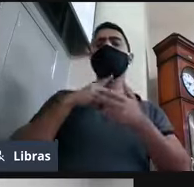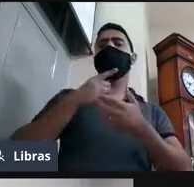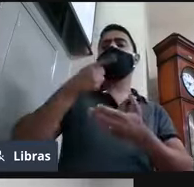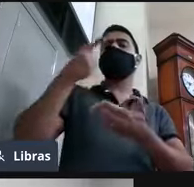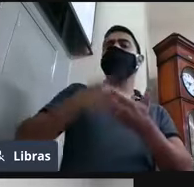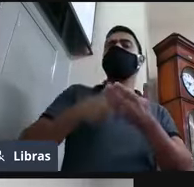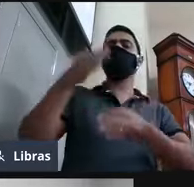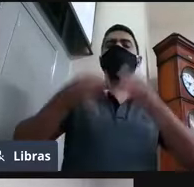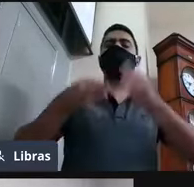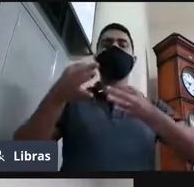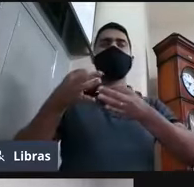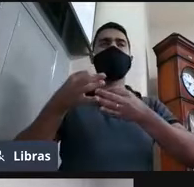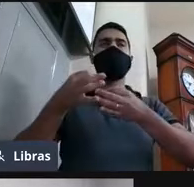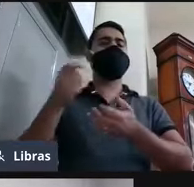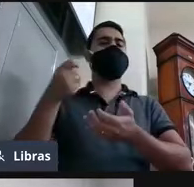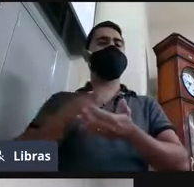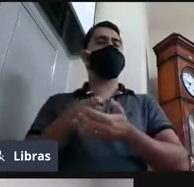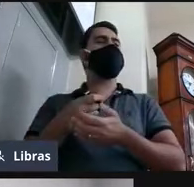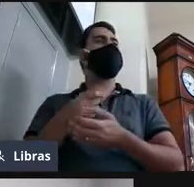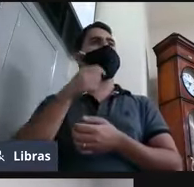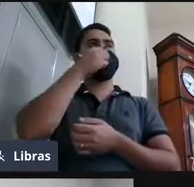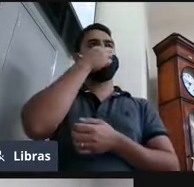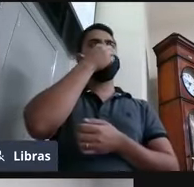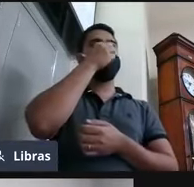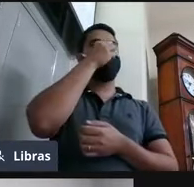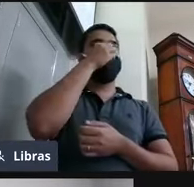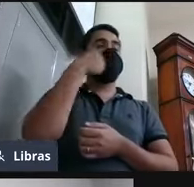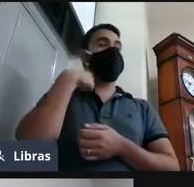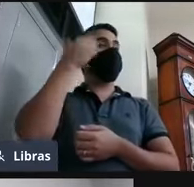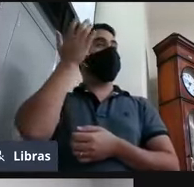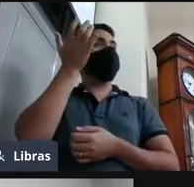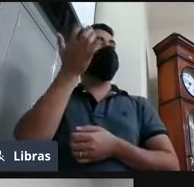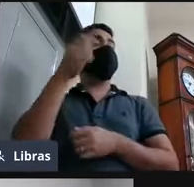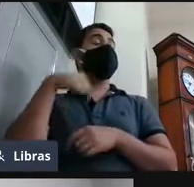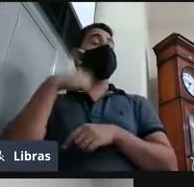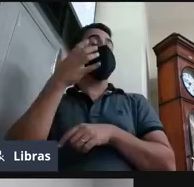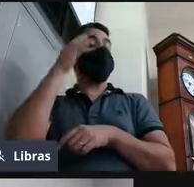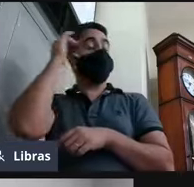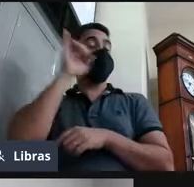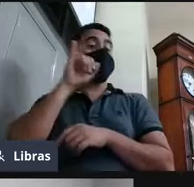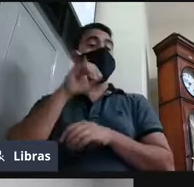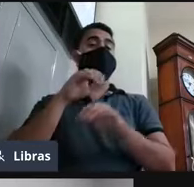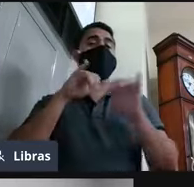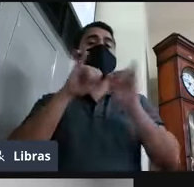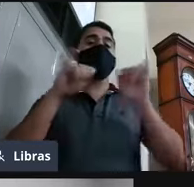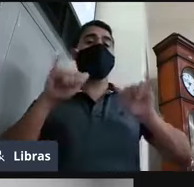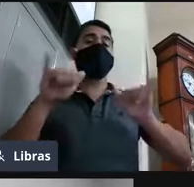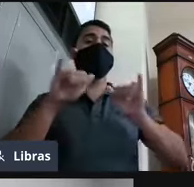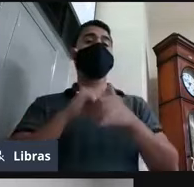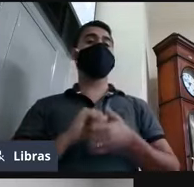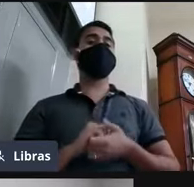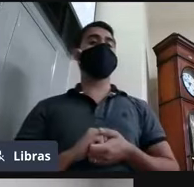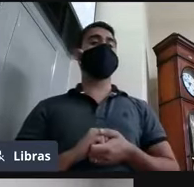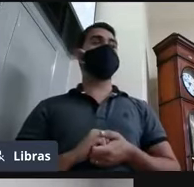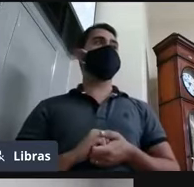contas do gestor ou ex-gestor. Eu queria saber se a Câmara fez esse comunicado, se esse rito